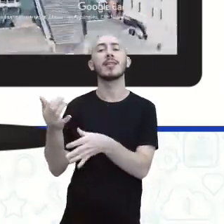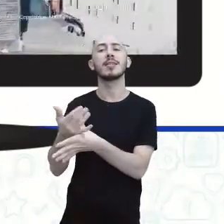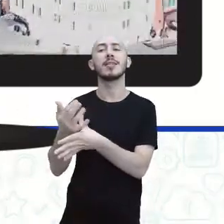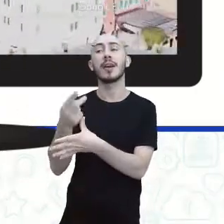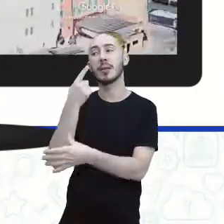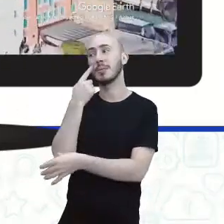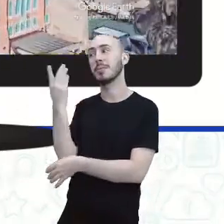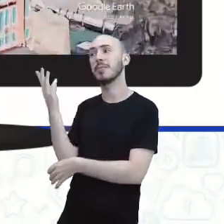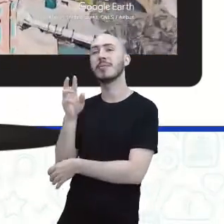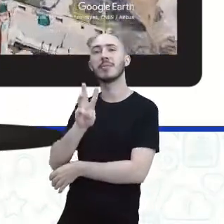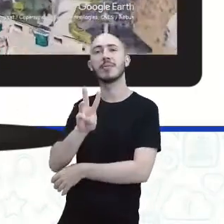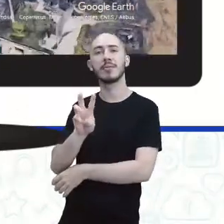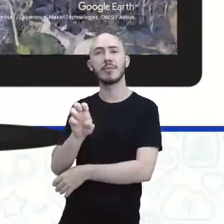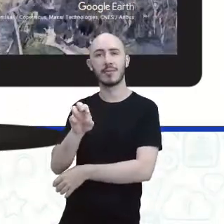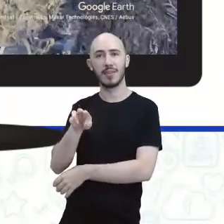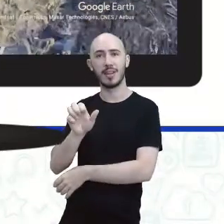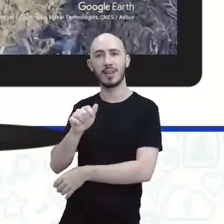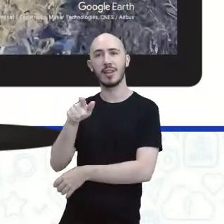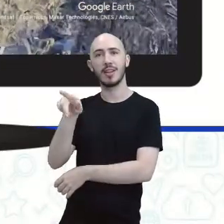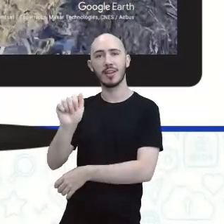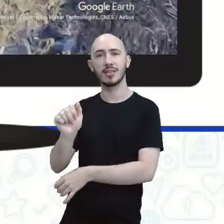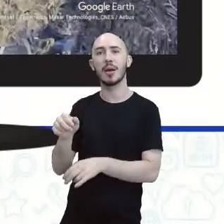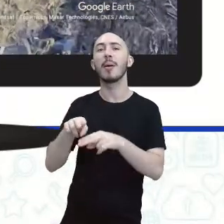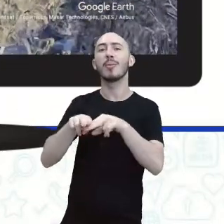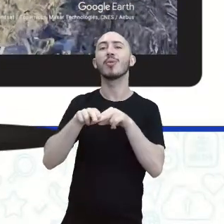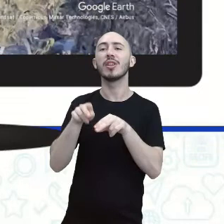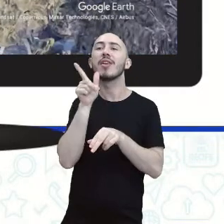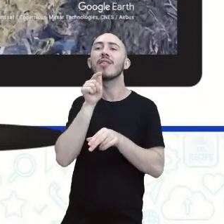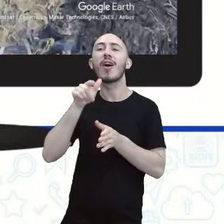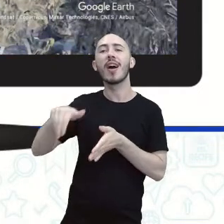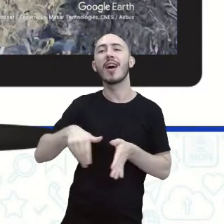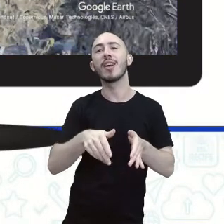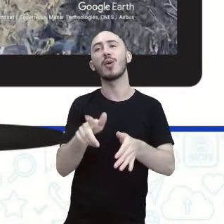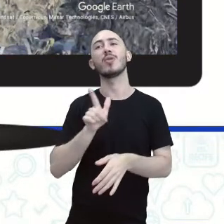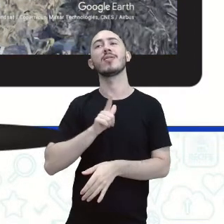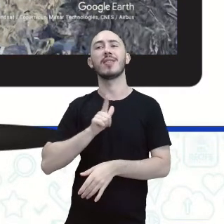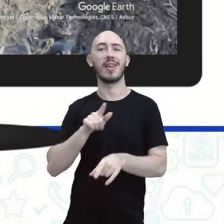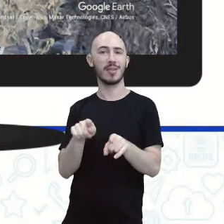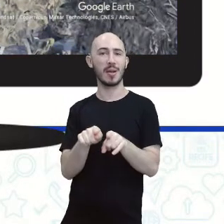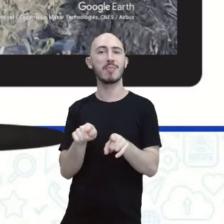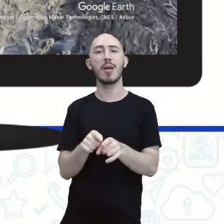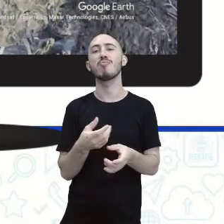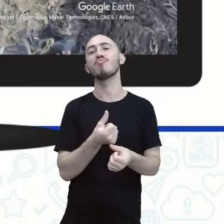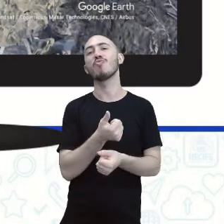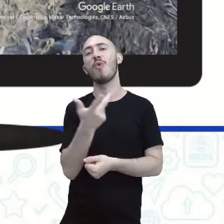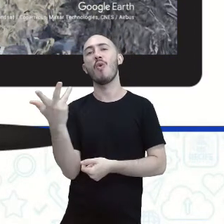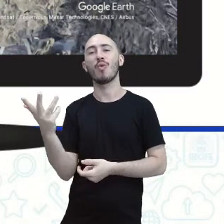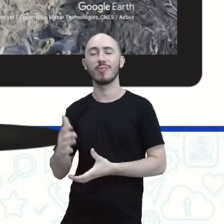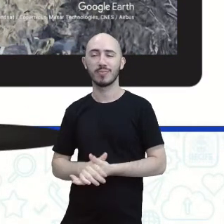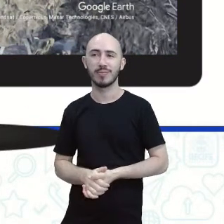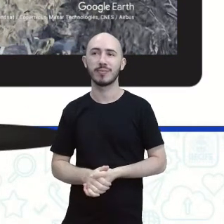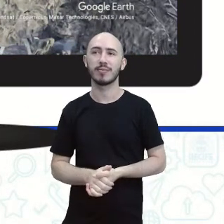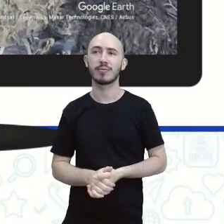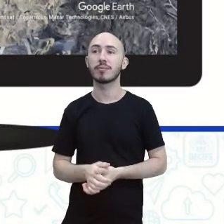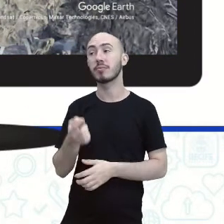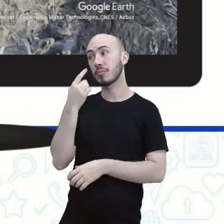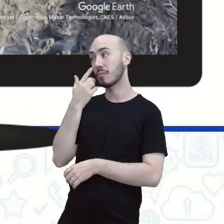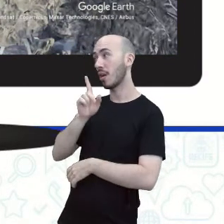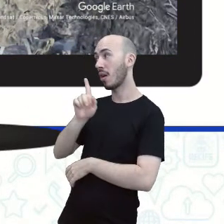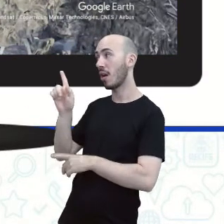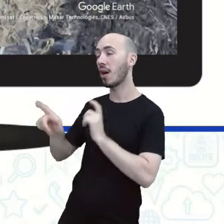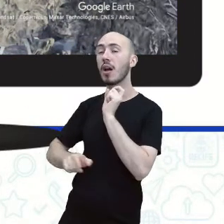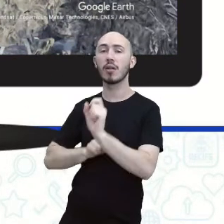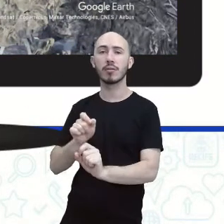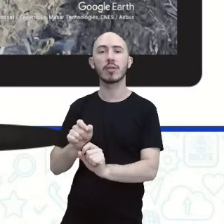passeio fantástico. É toda cortada por rios, Veneza. Isso. E o transporte principal dele lá são as glândulas,